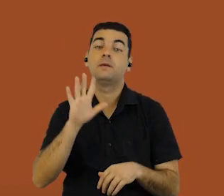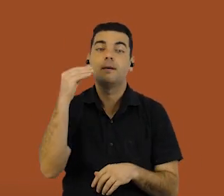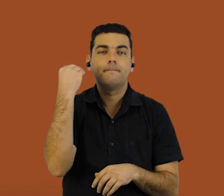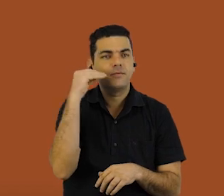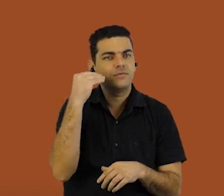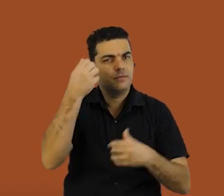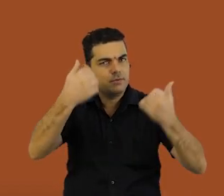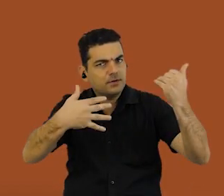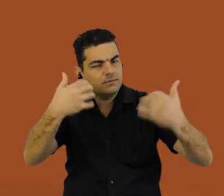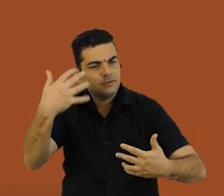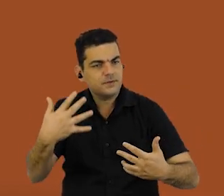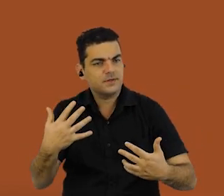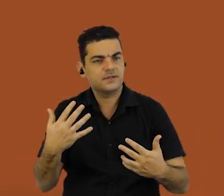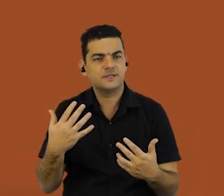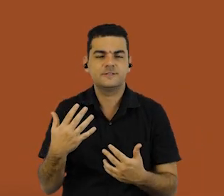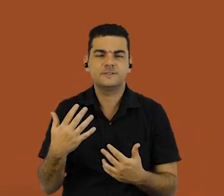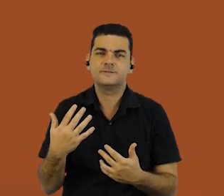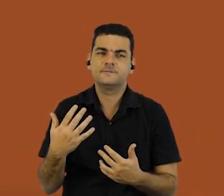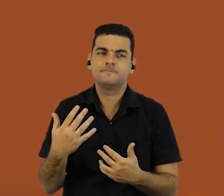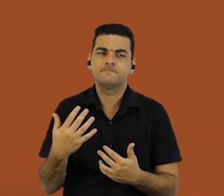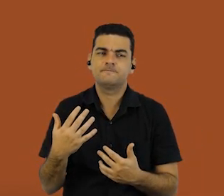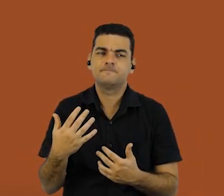aproveitamos o ensejo e